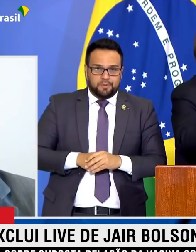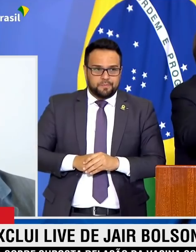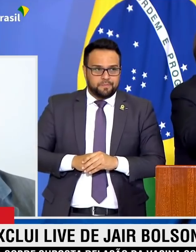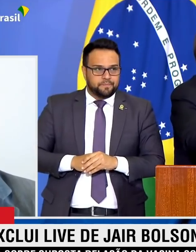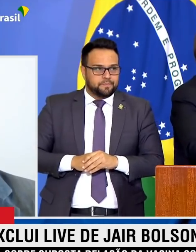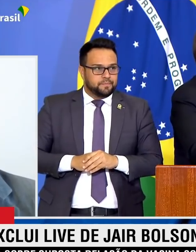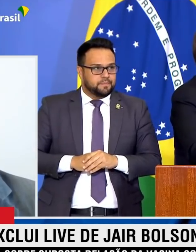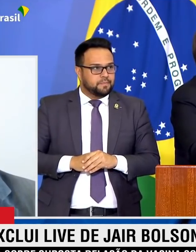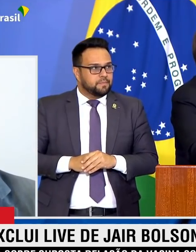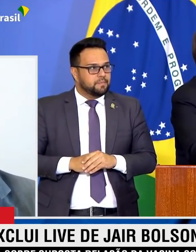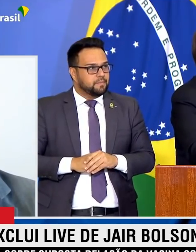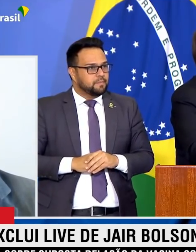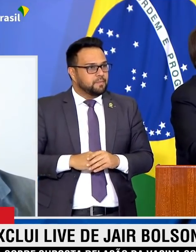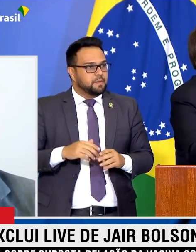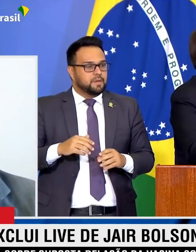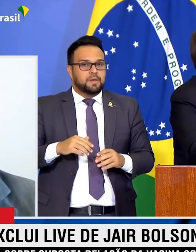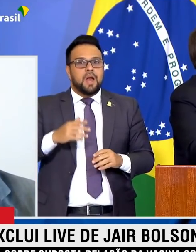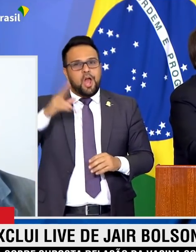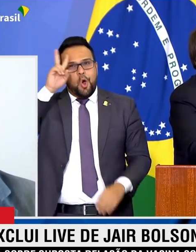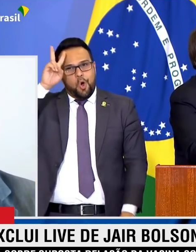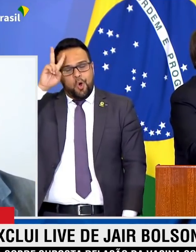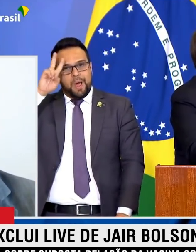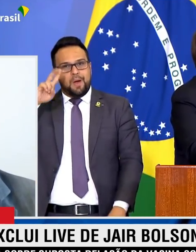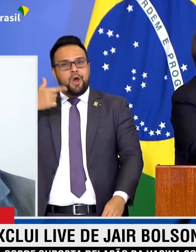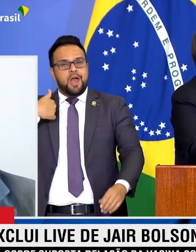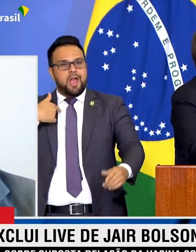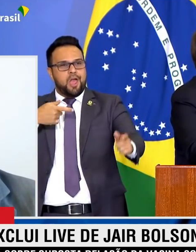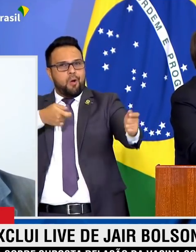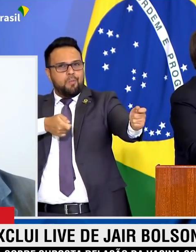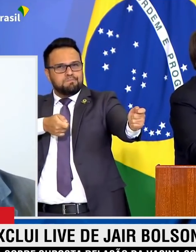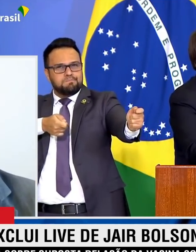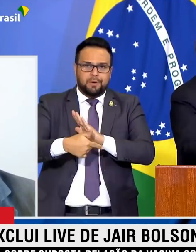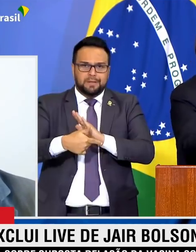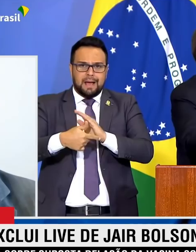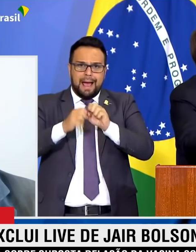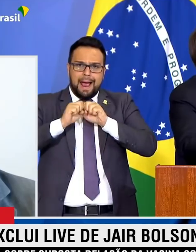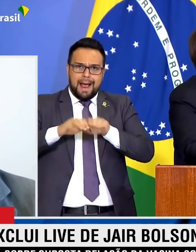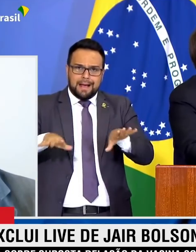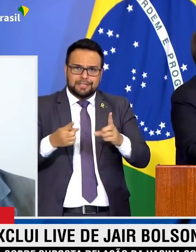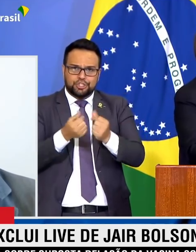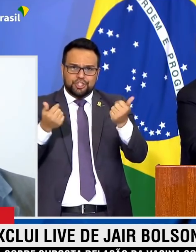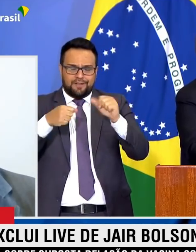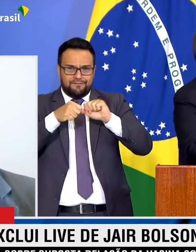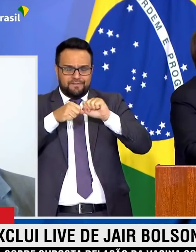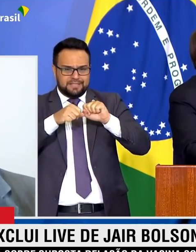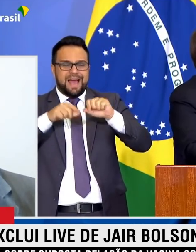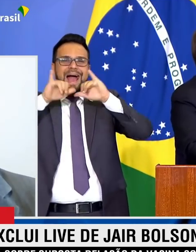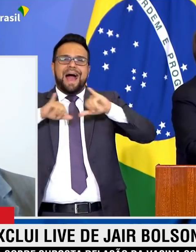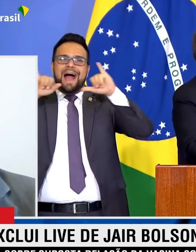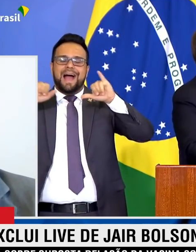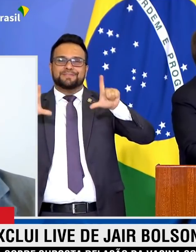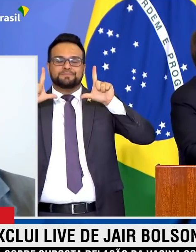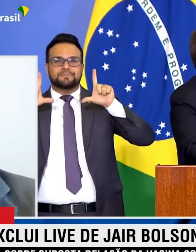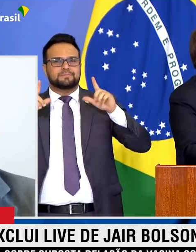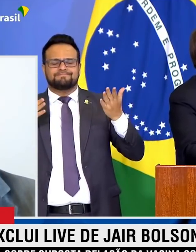Vida ao normal eu não consigo entender a estratégia do Presidente da República nesse momento de tocar nesse assunto que é um assunto